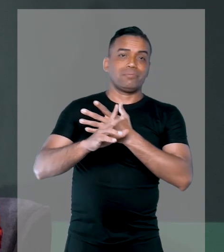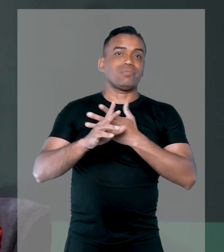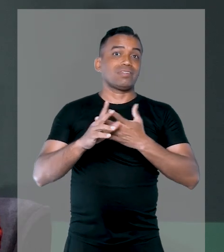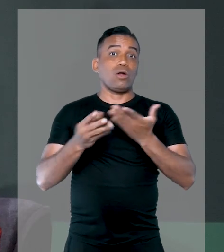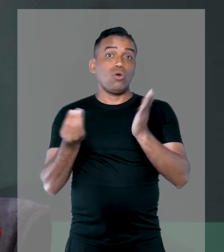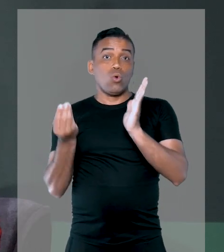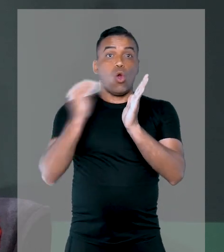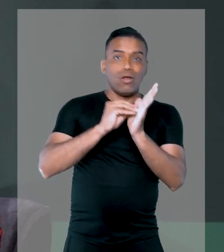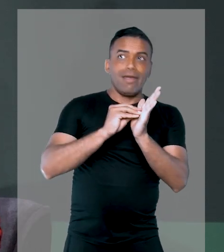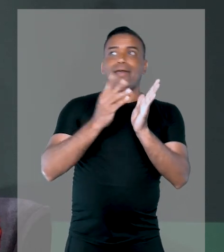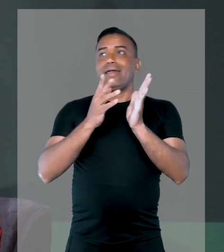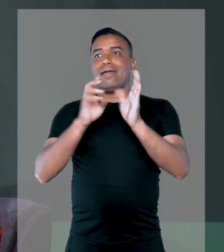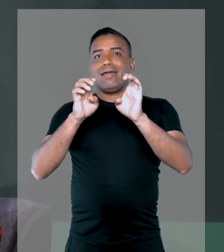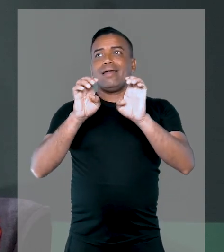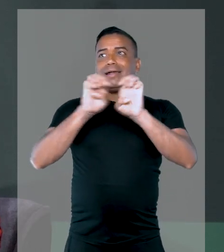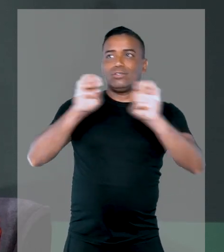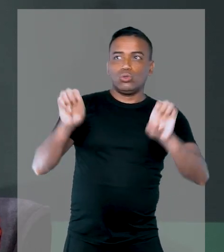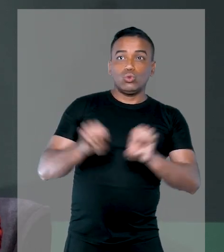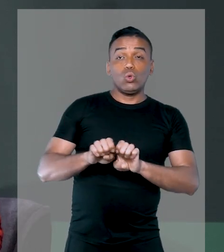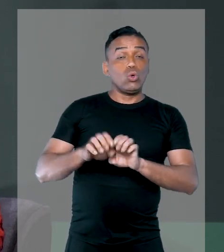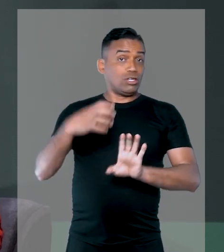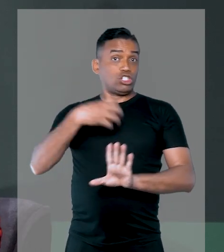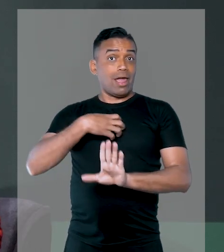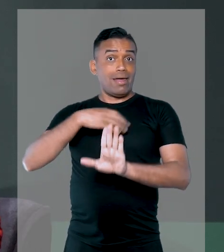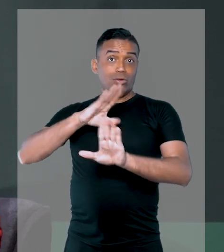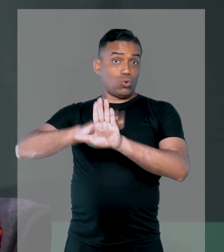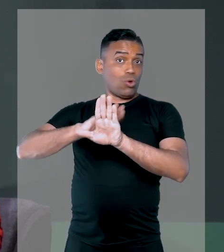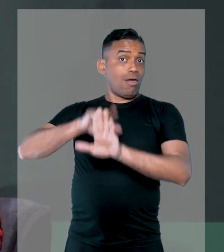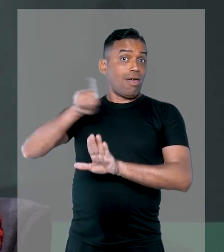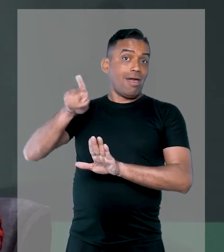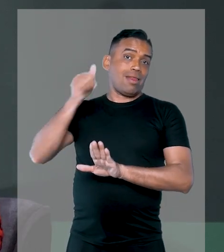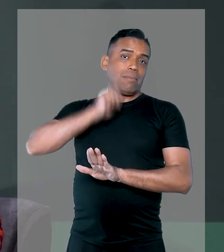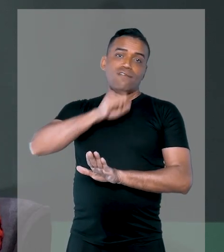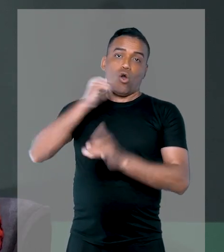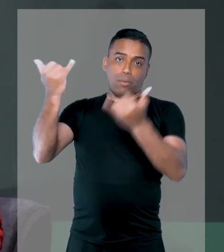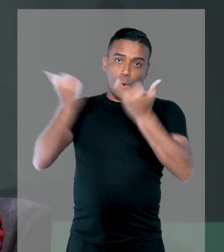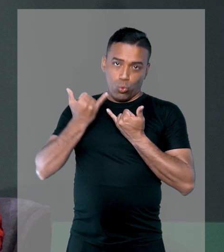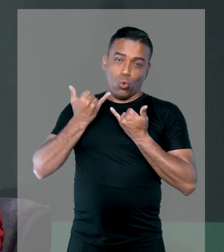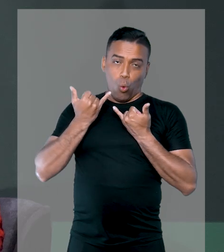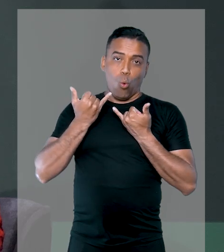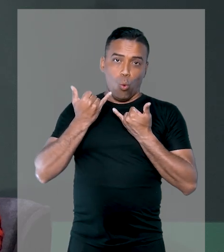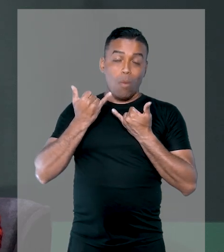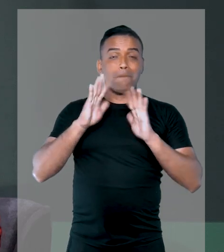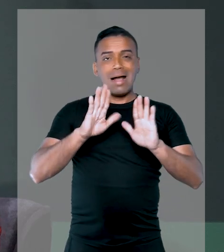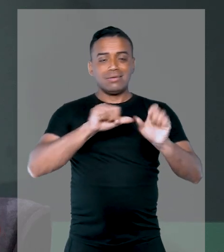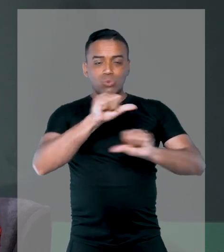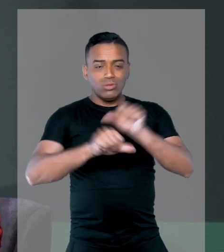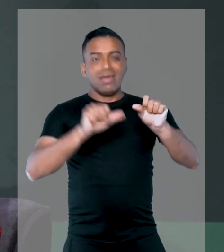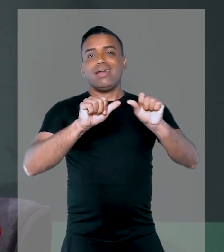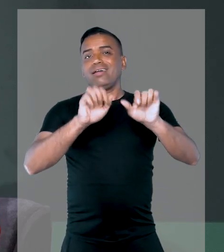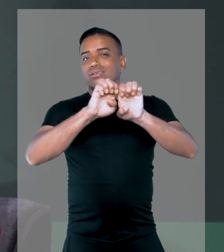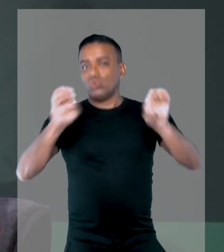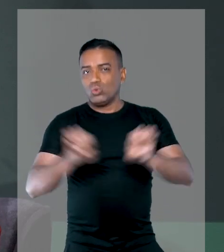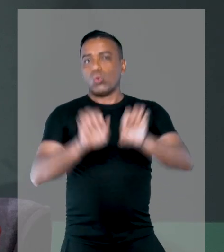eu coloquei a história do jeito que a minha avó me contou, do jeito que aconteceu, mas eu usei outras palavras,